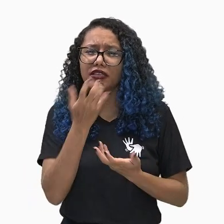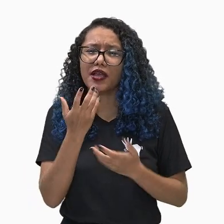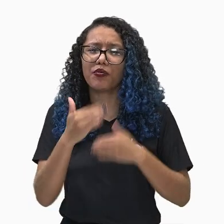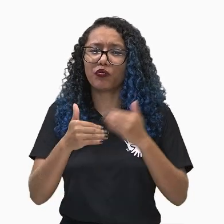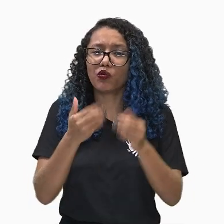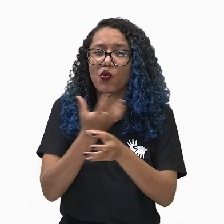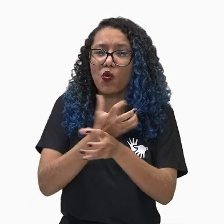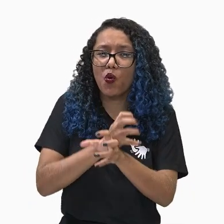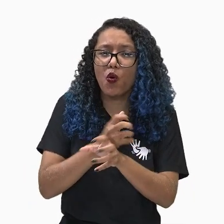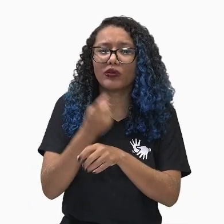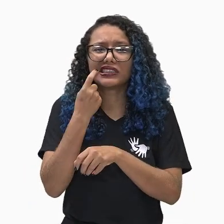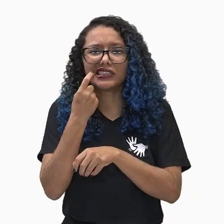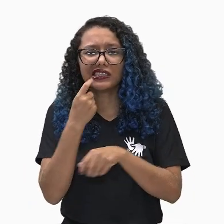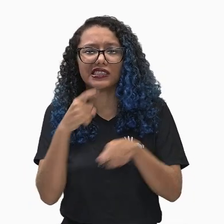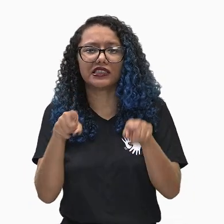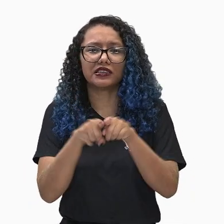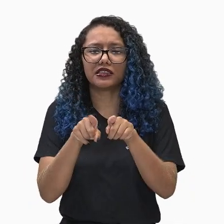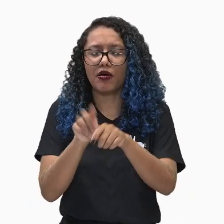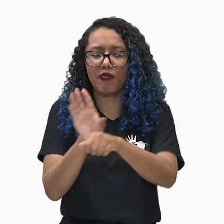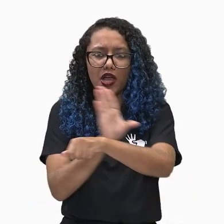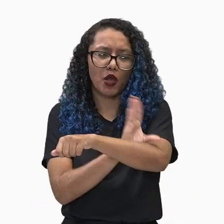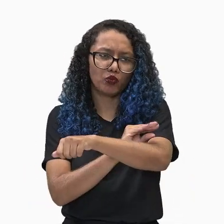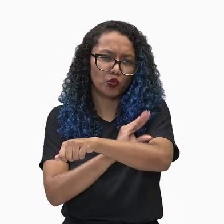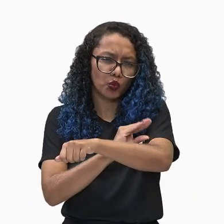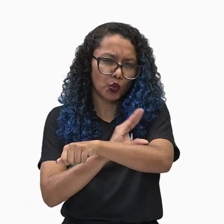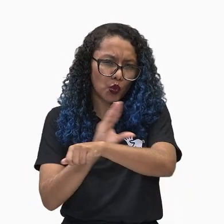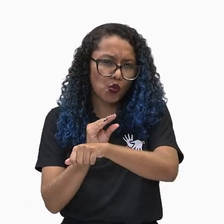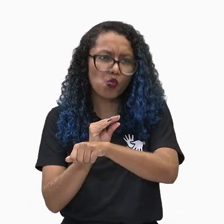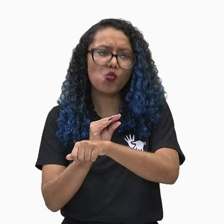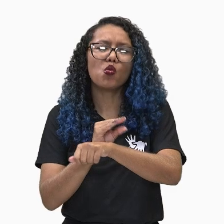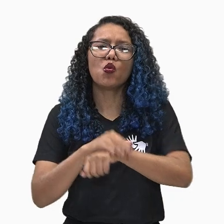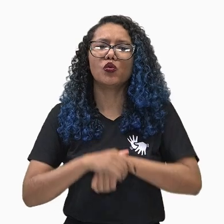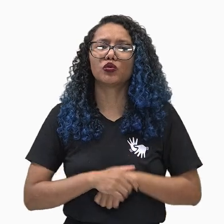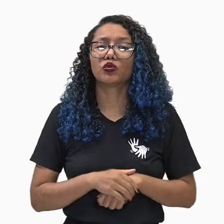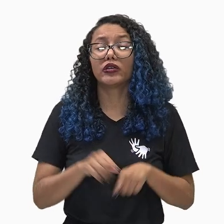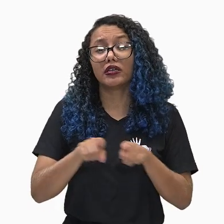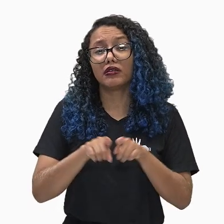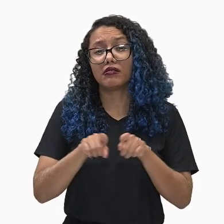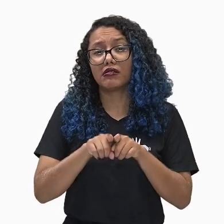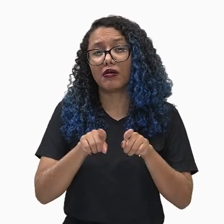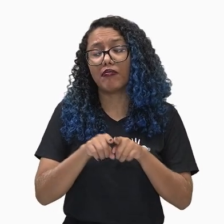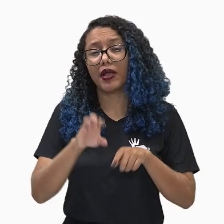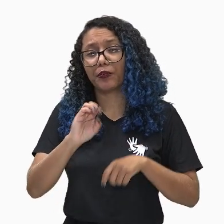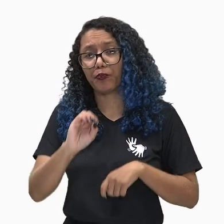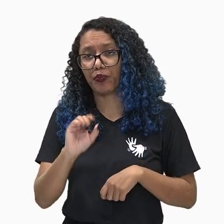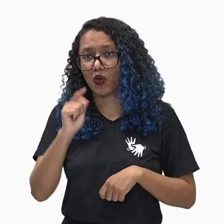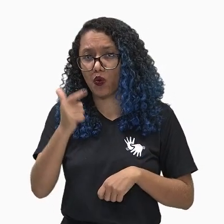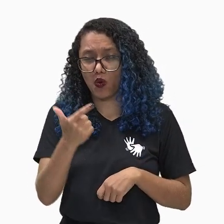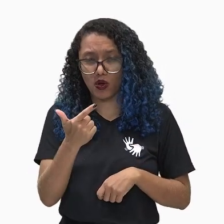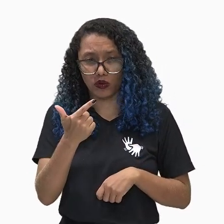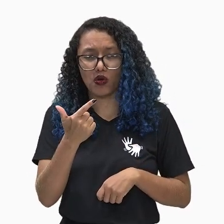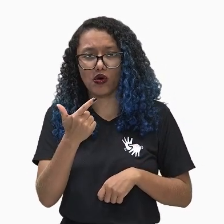com cálcio, fósforo, contração muscular, potássio e sódio e o transporte do